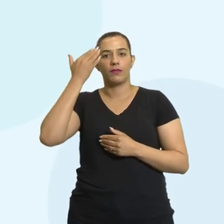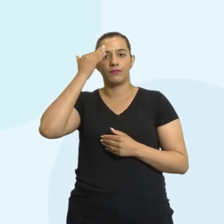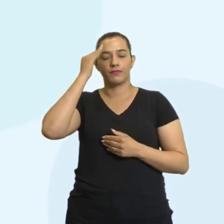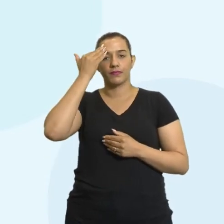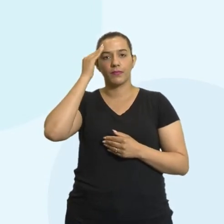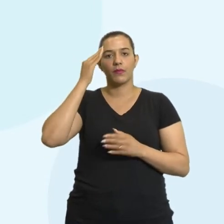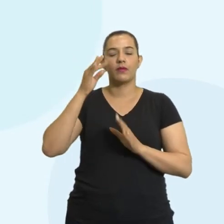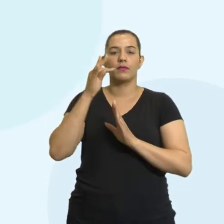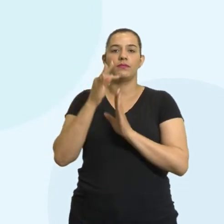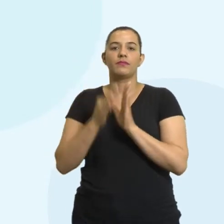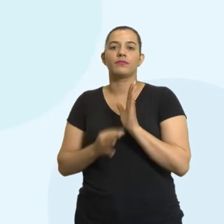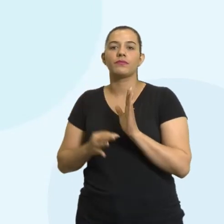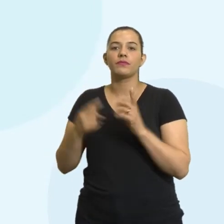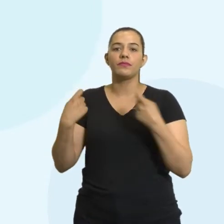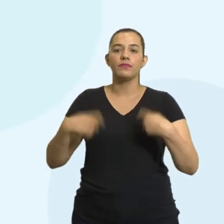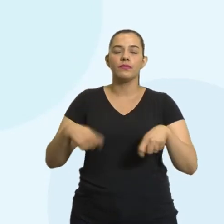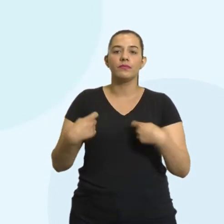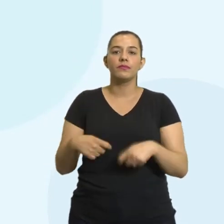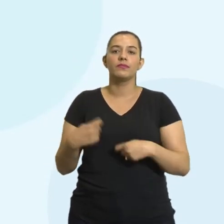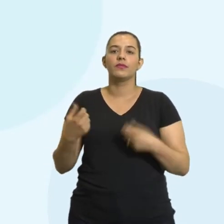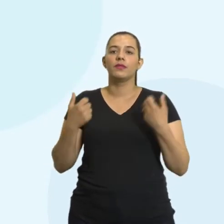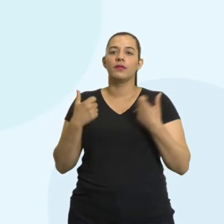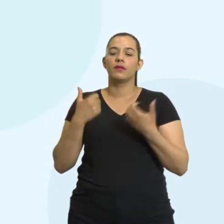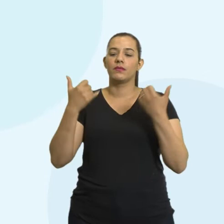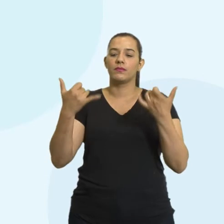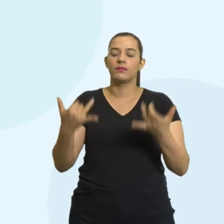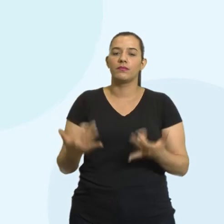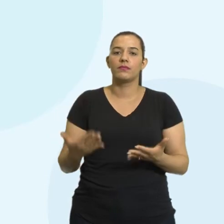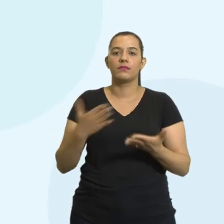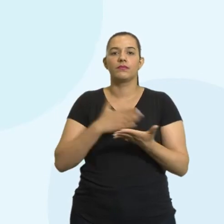desse gênero textual, é que eles vão começar aí